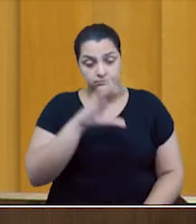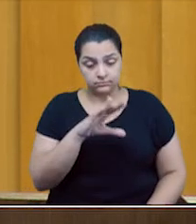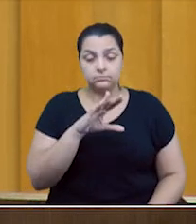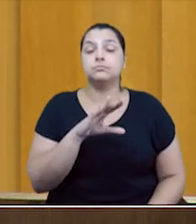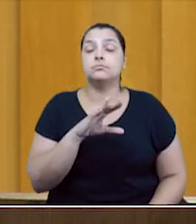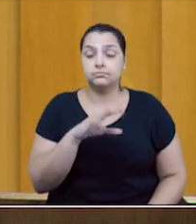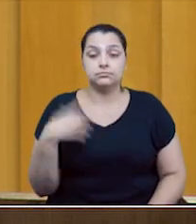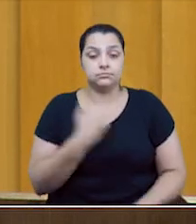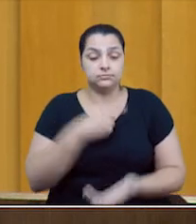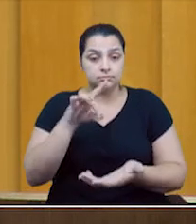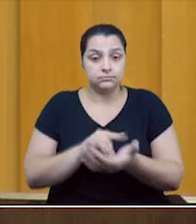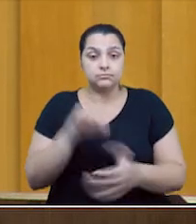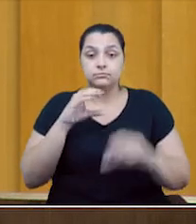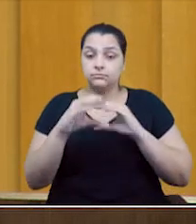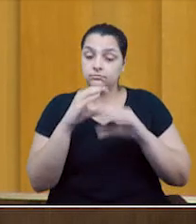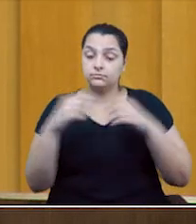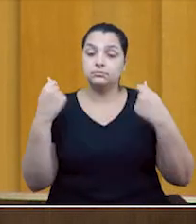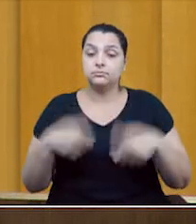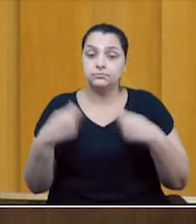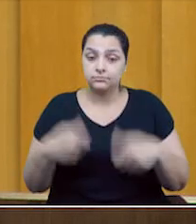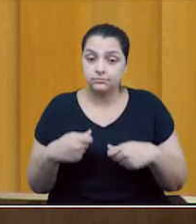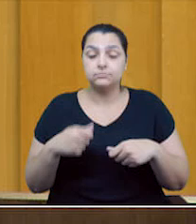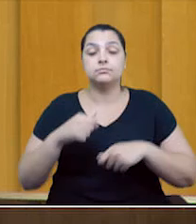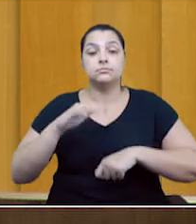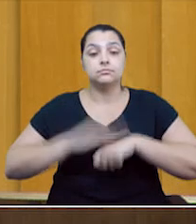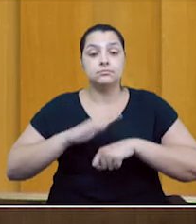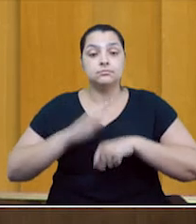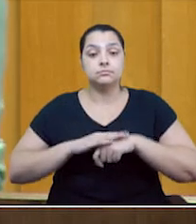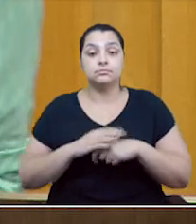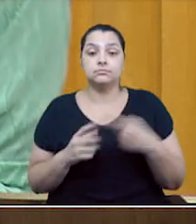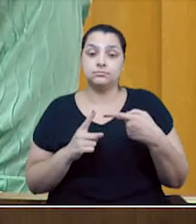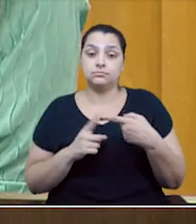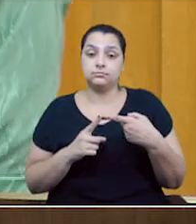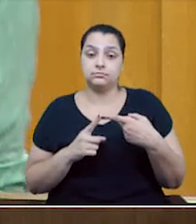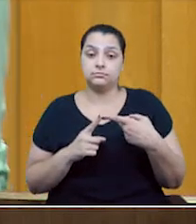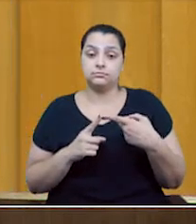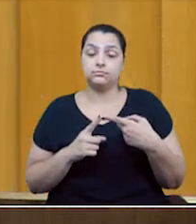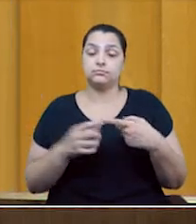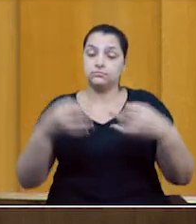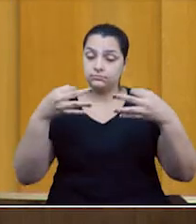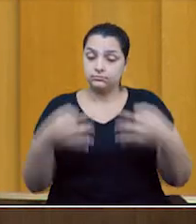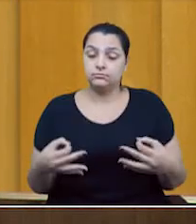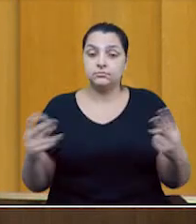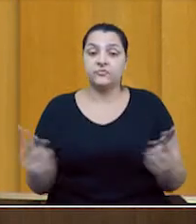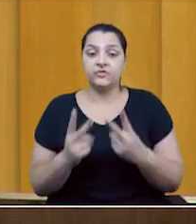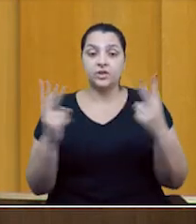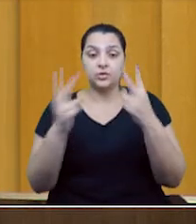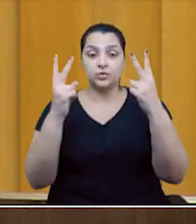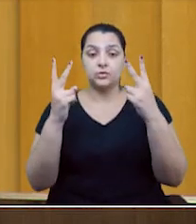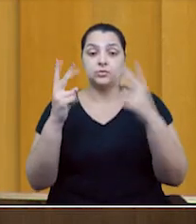de comunicação elas devem ser realizadas de maneira a, primeiro, afirmar os valores e princípios da Constituição